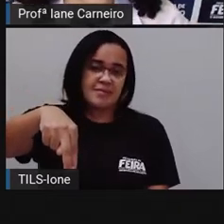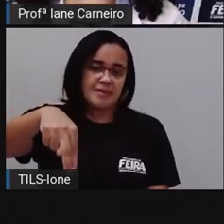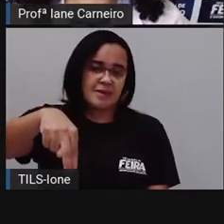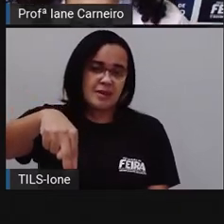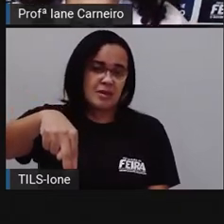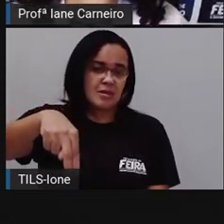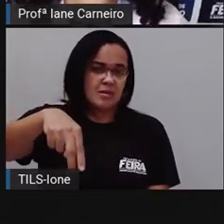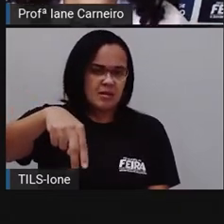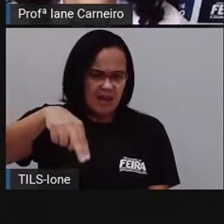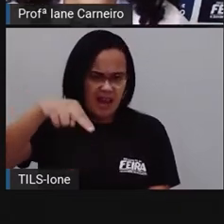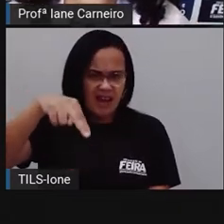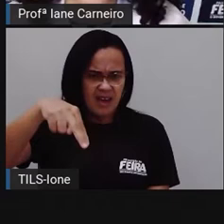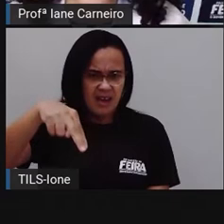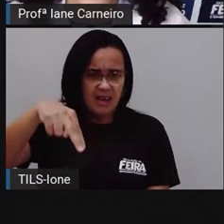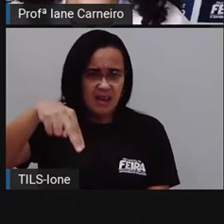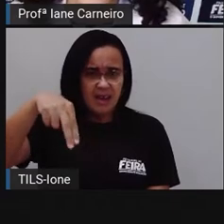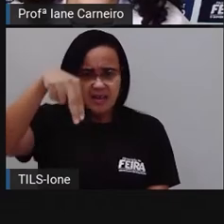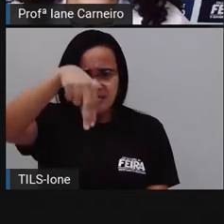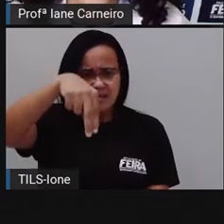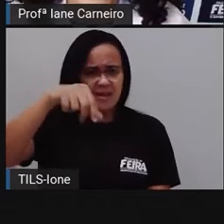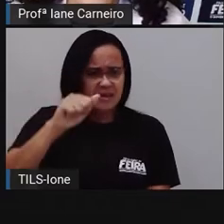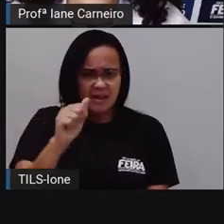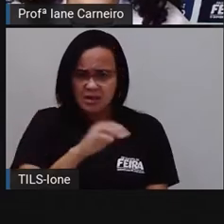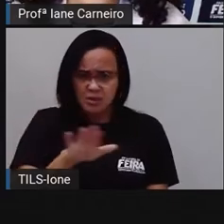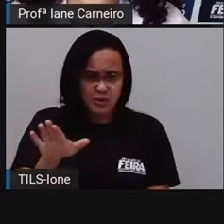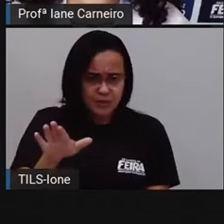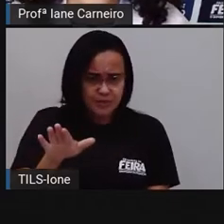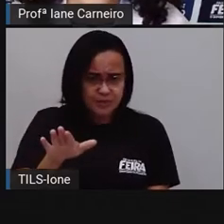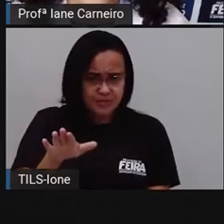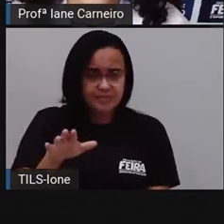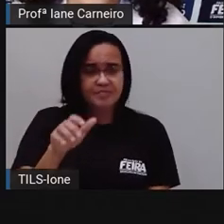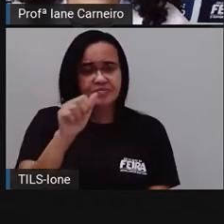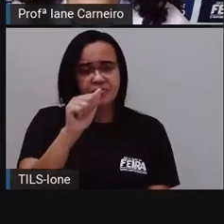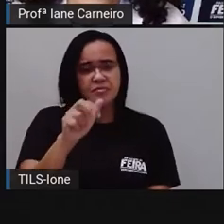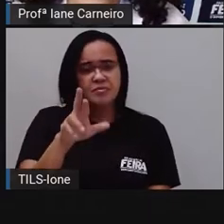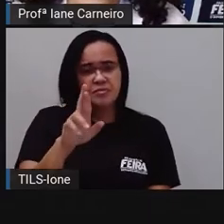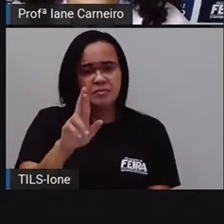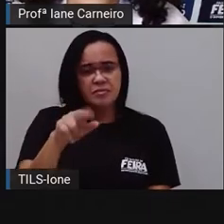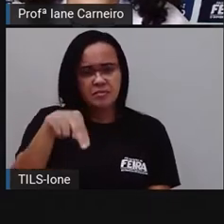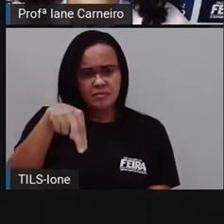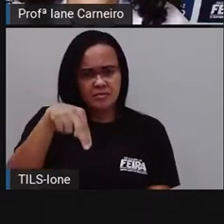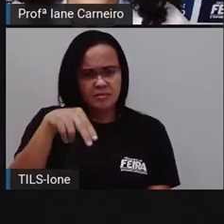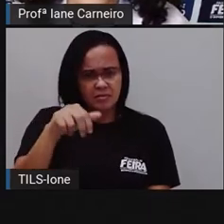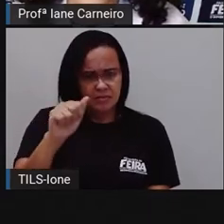o ne e o a. Será que está escrito aranha? Vamos ver, ó.